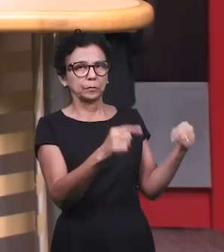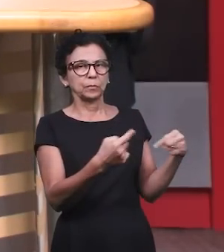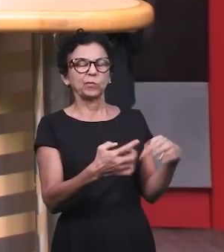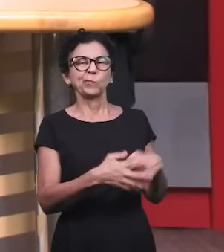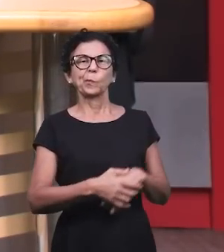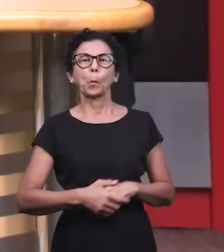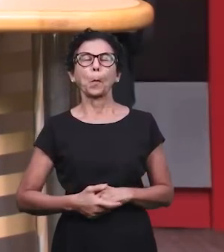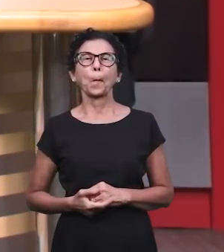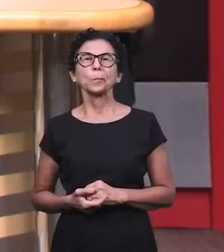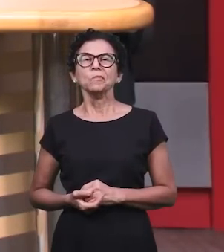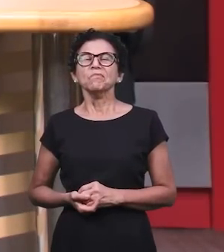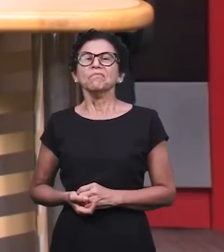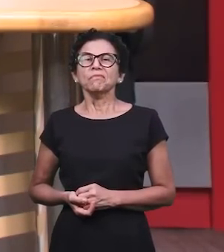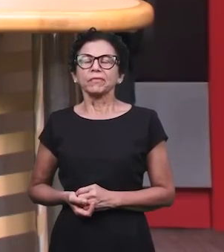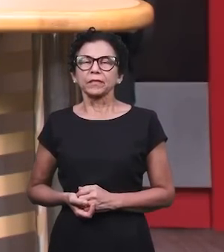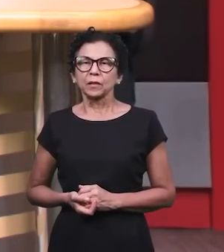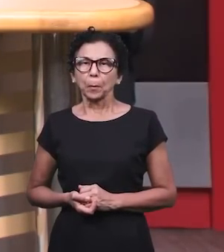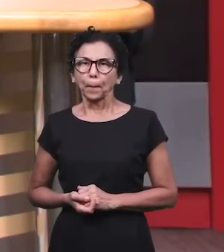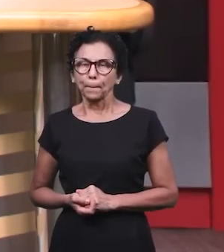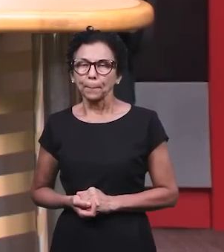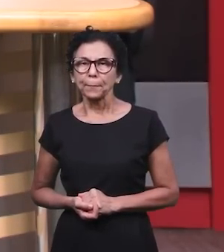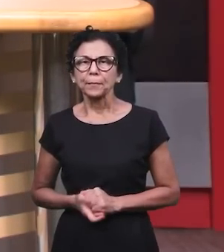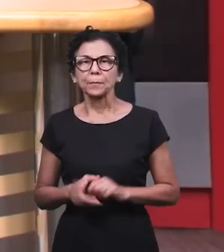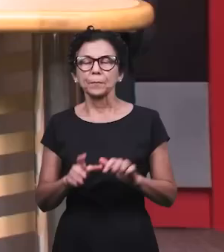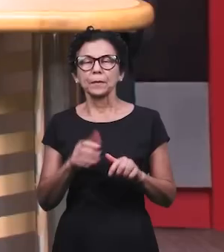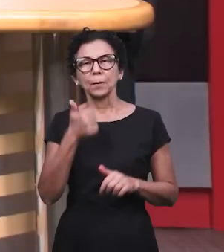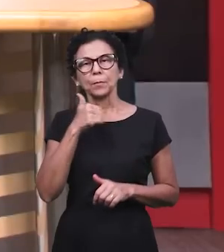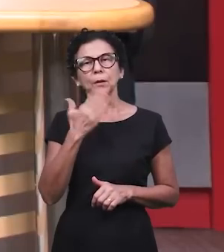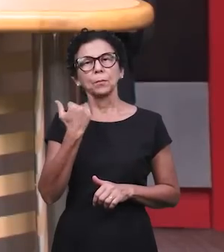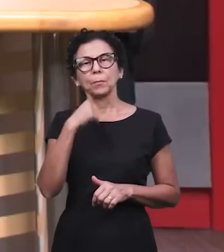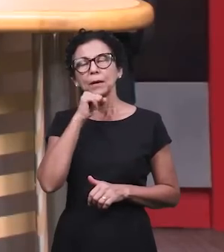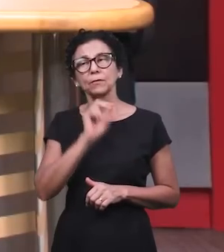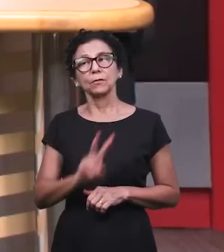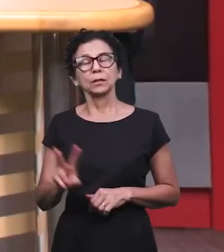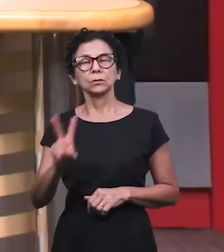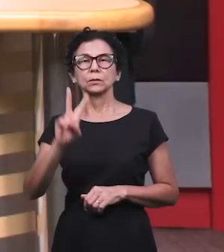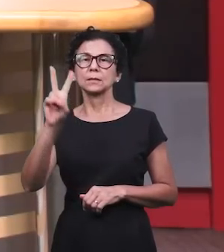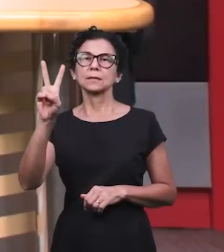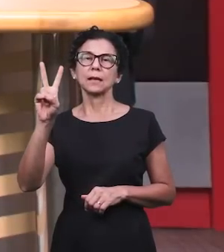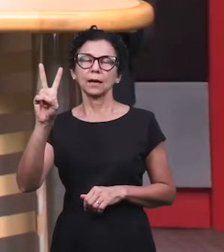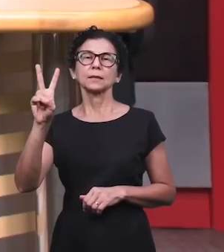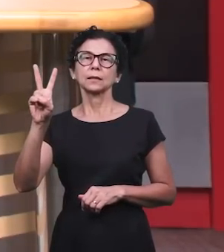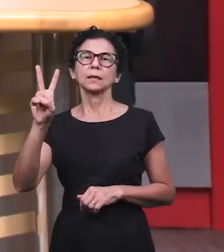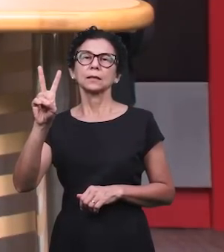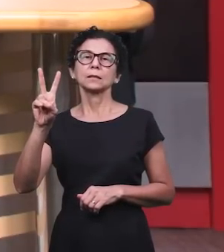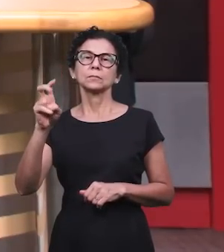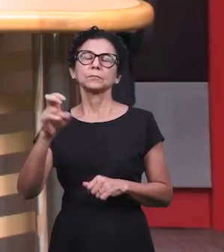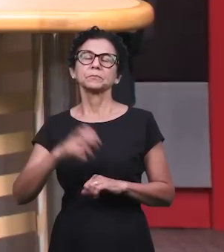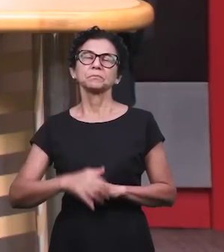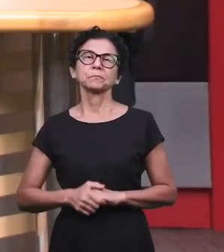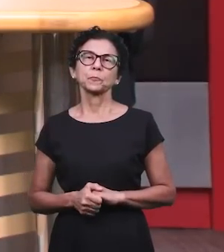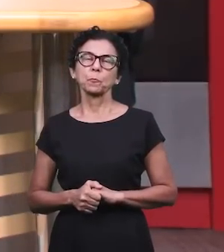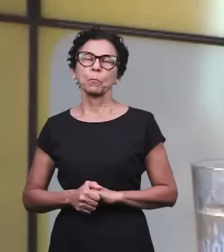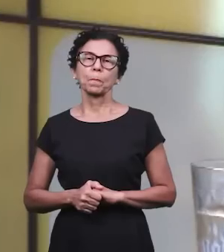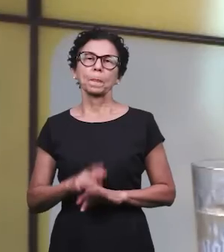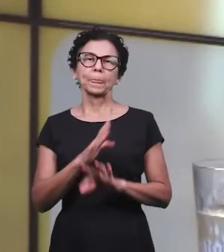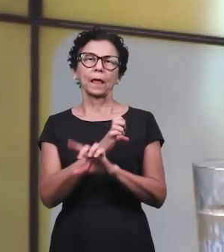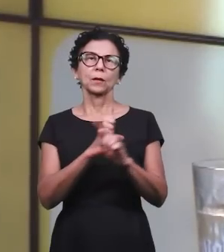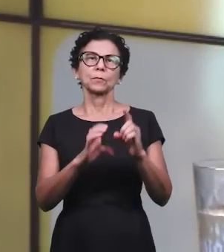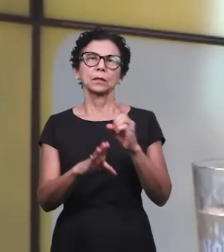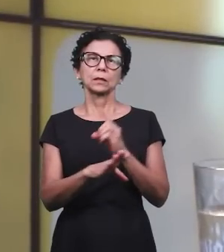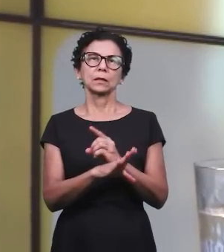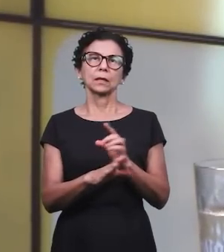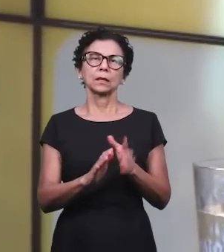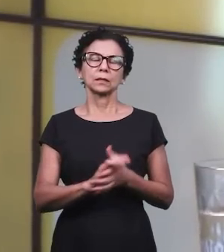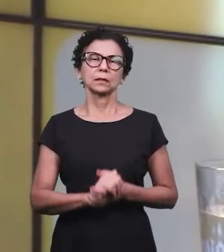Valorizar, né, Fernando? A importância Exatamente. dos pais valorizar o ensino, porque às vezes vem comentários, né, e os pais têm que bloquear